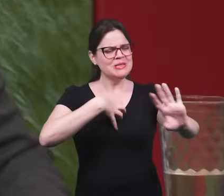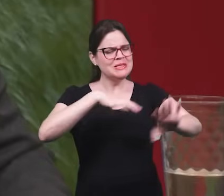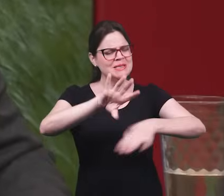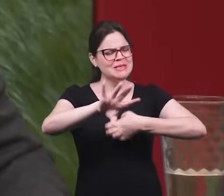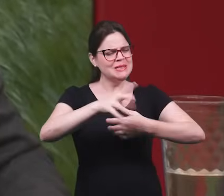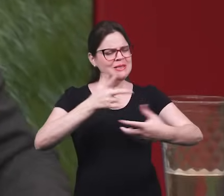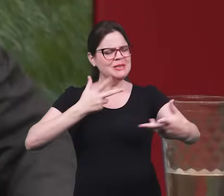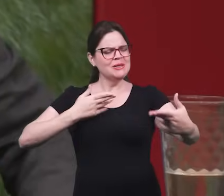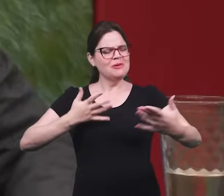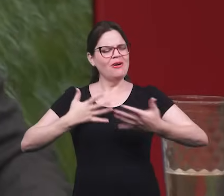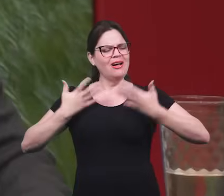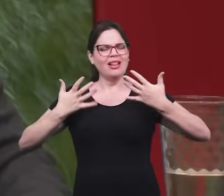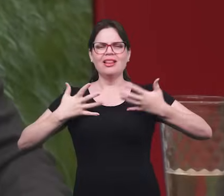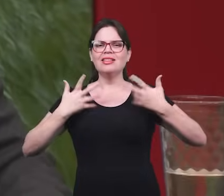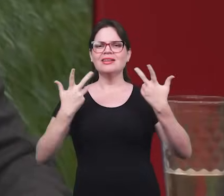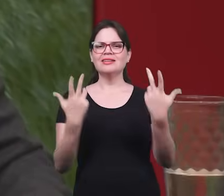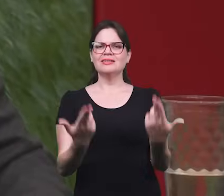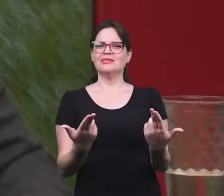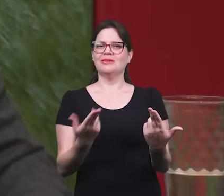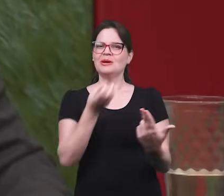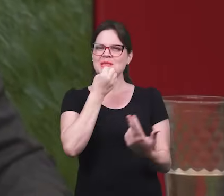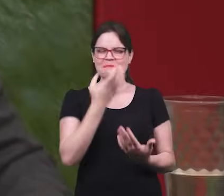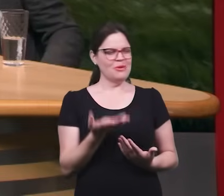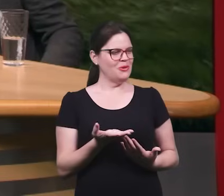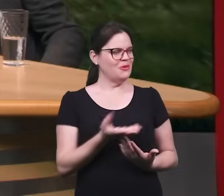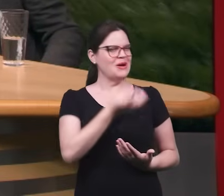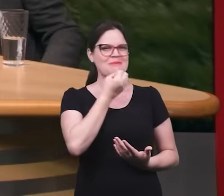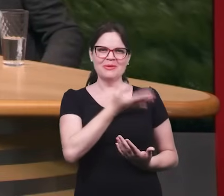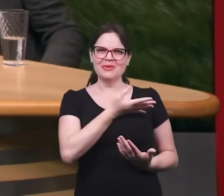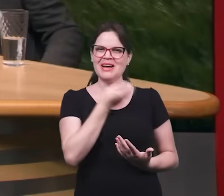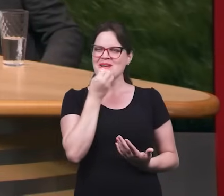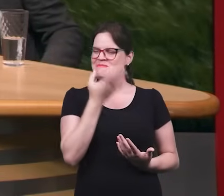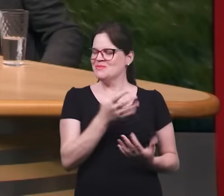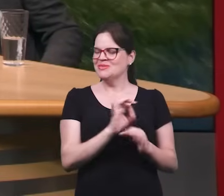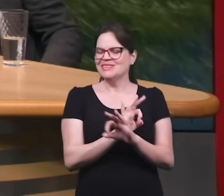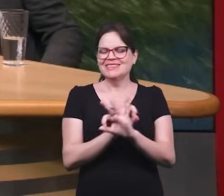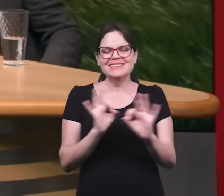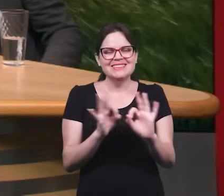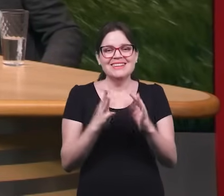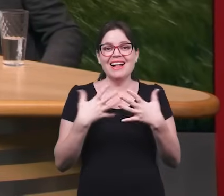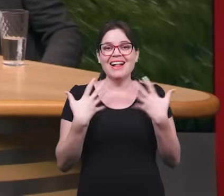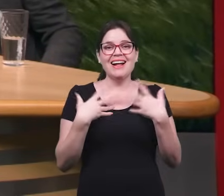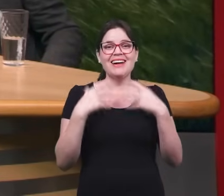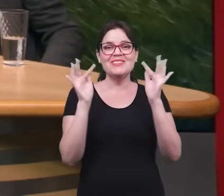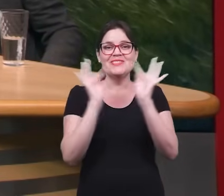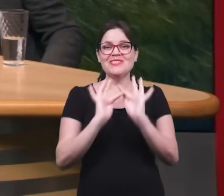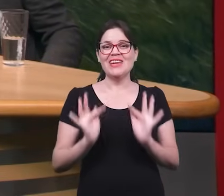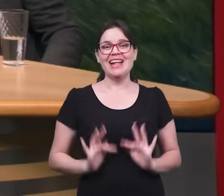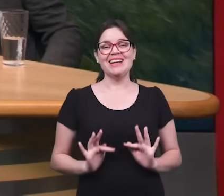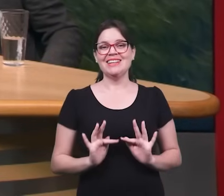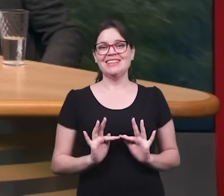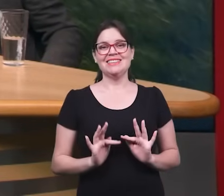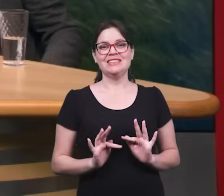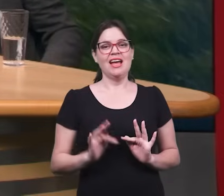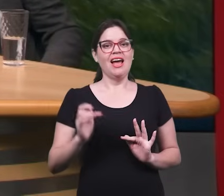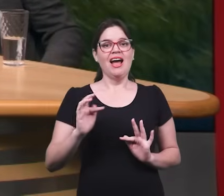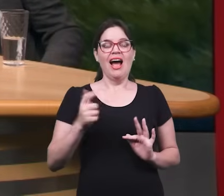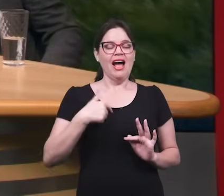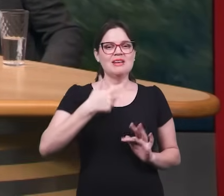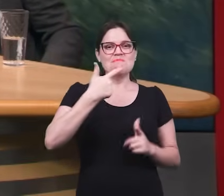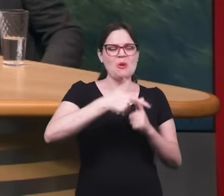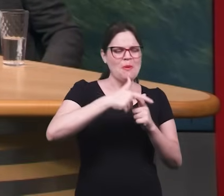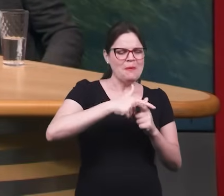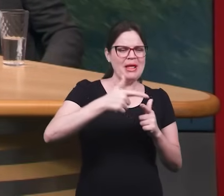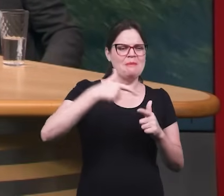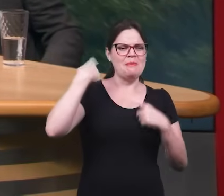mesma alegria nesse mesmo gozo não é bom é bom demais Pastor Alexandre é uma alegria que faz você se esquecer de problemas de